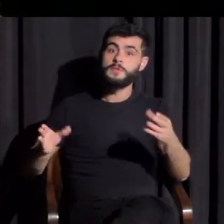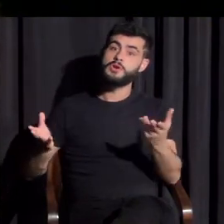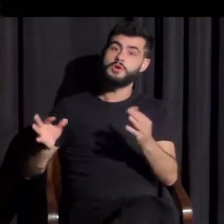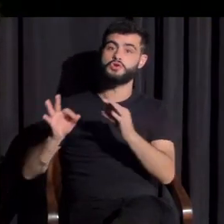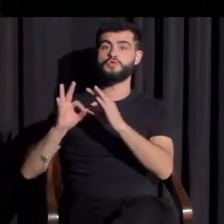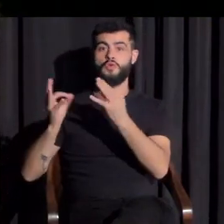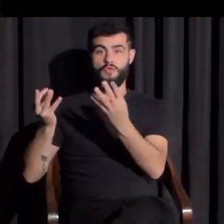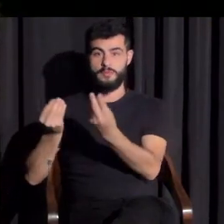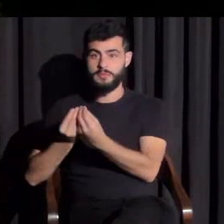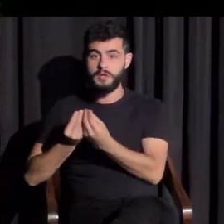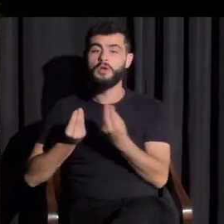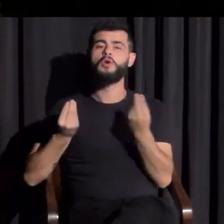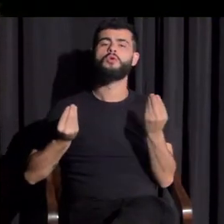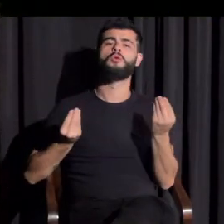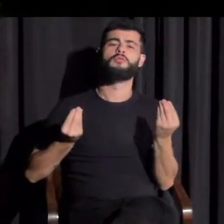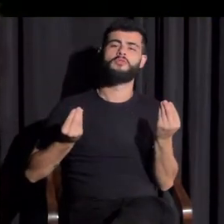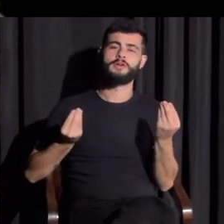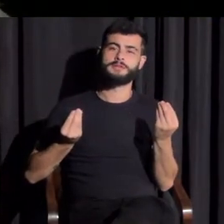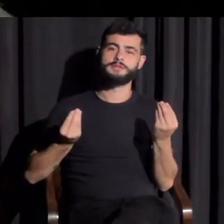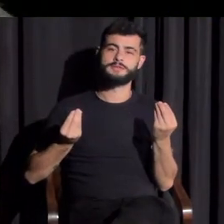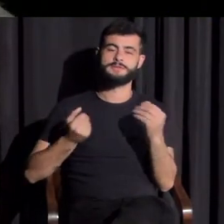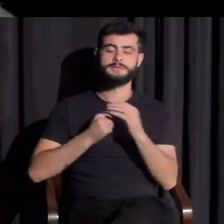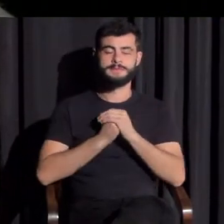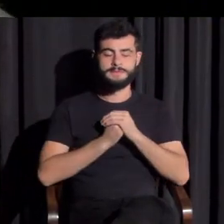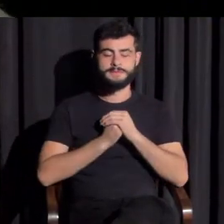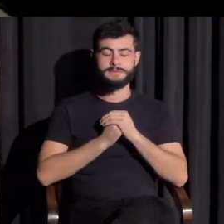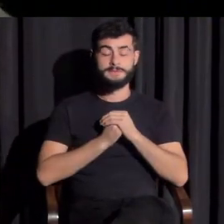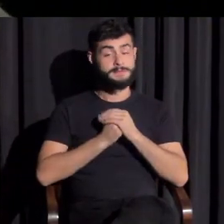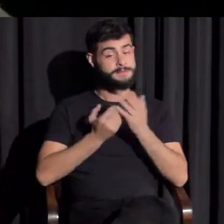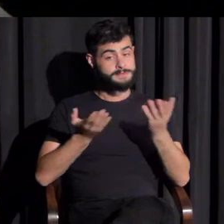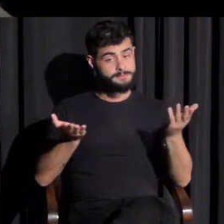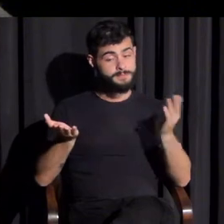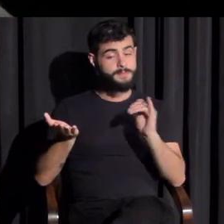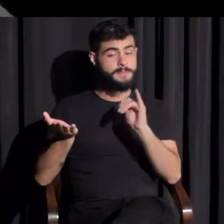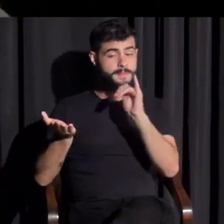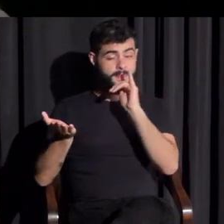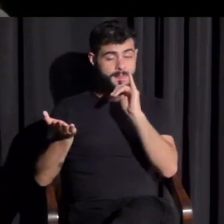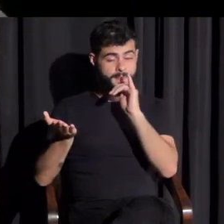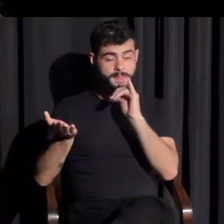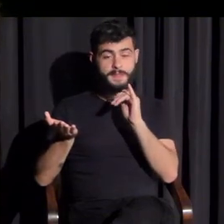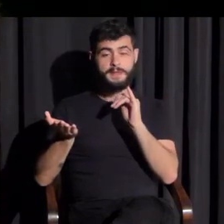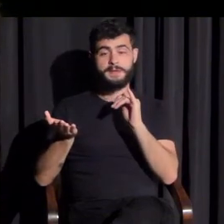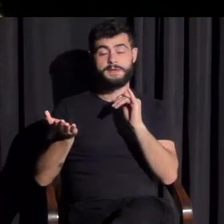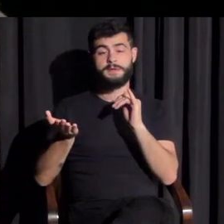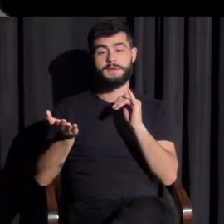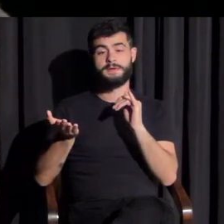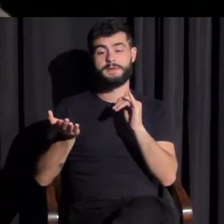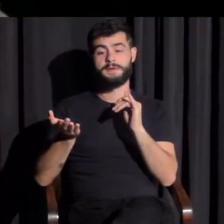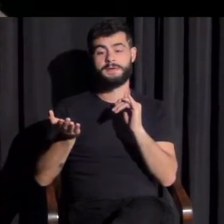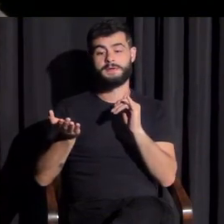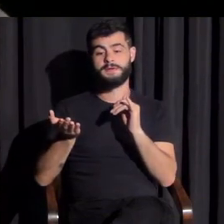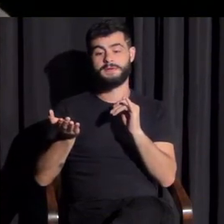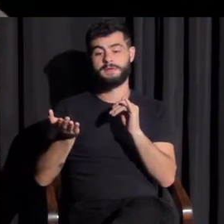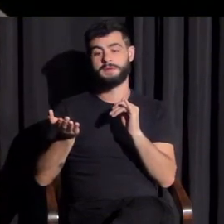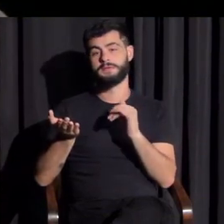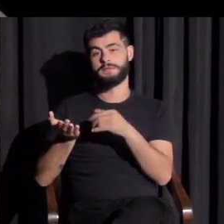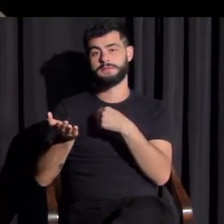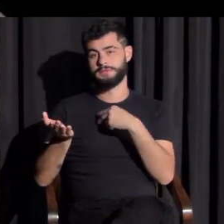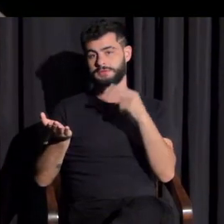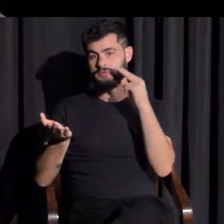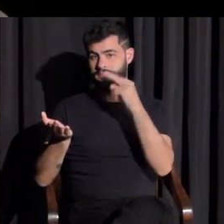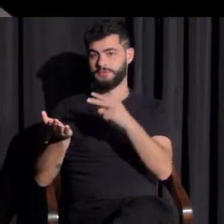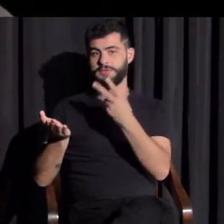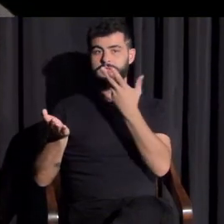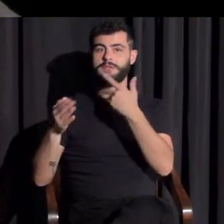ocupações. Então, embora, né, a ocupação em questão ela esteja localizada, né, situada